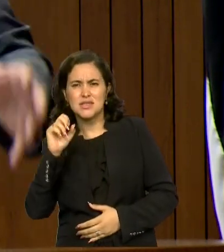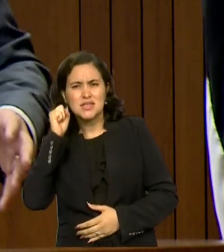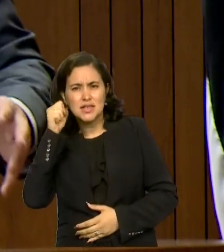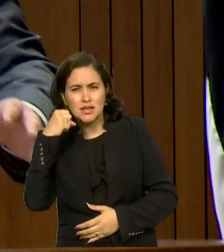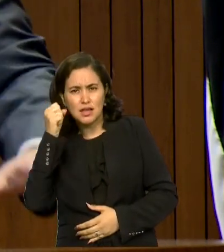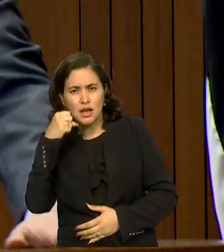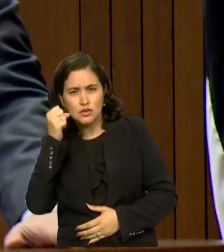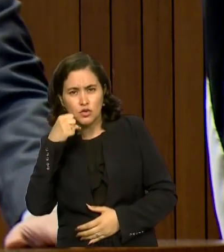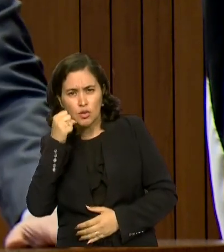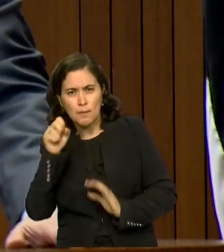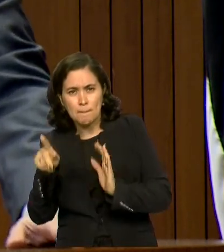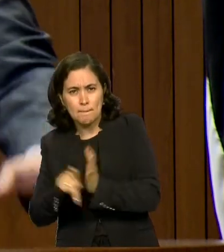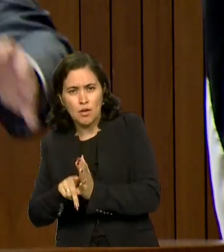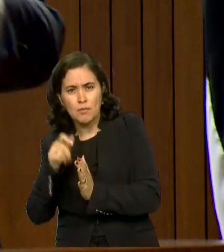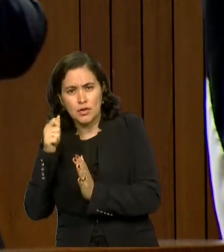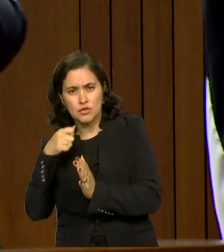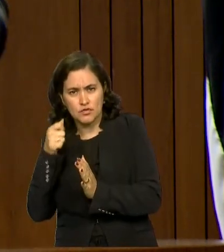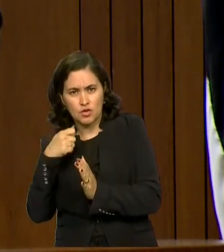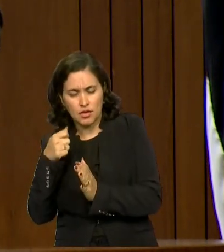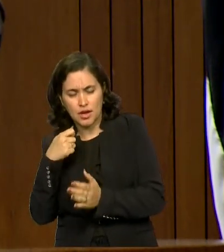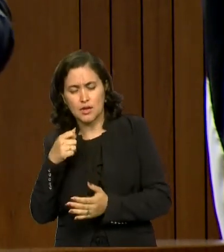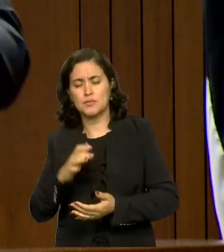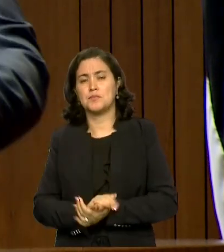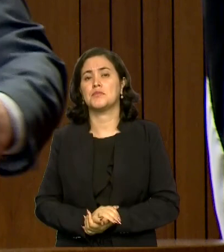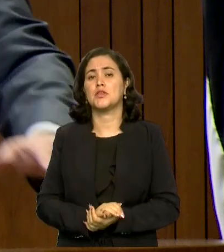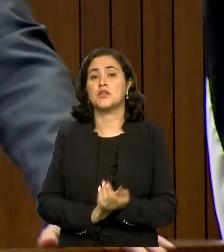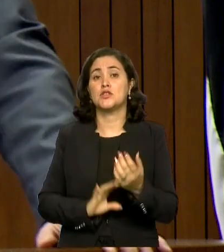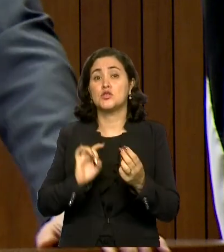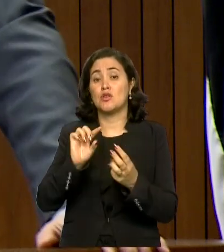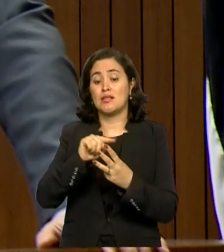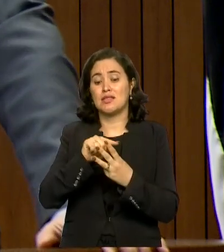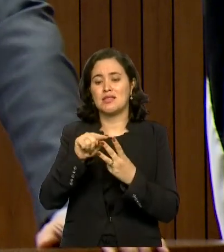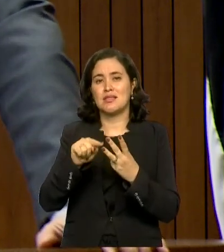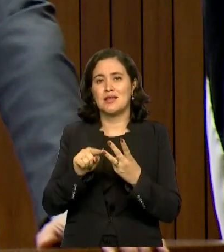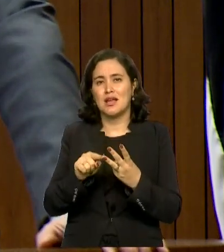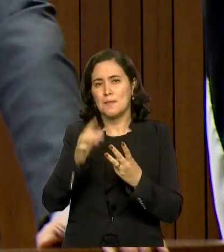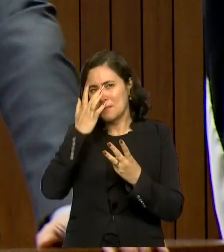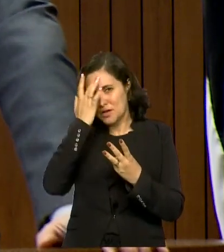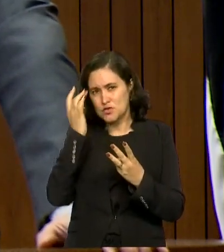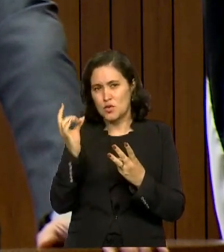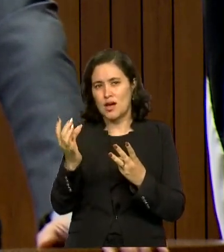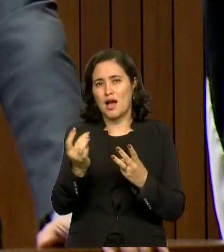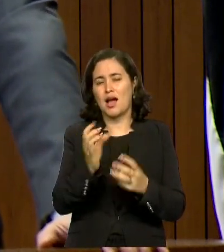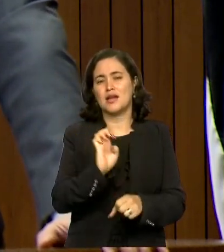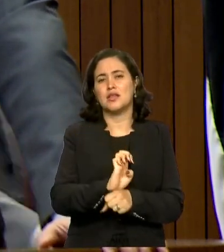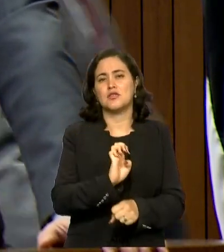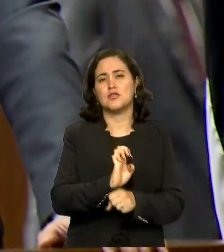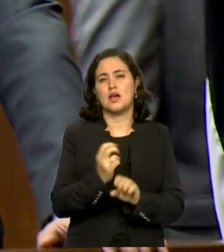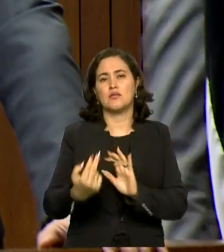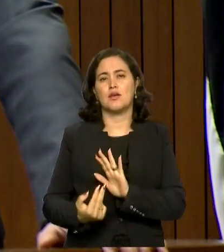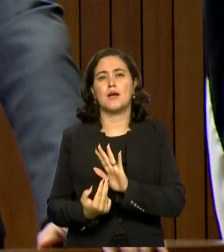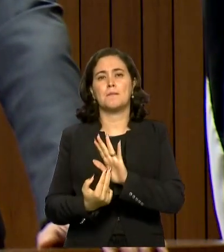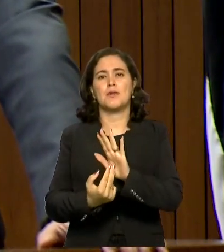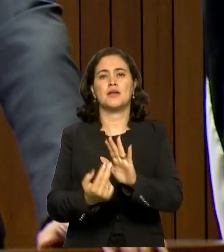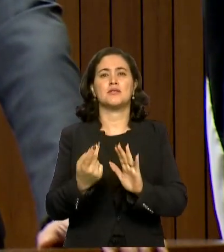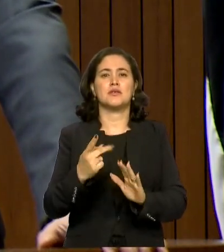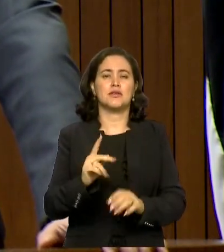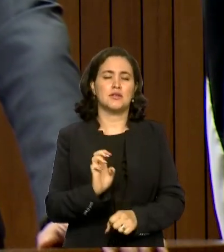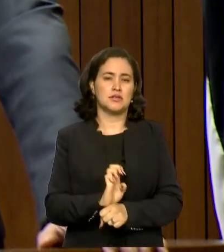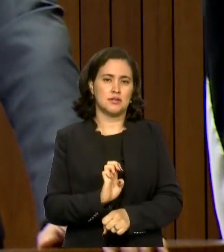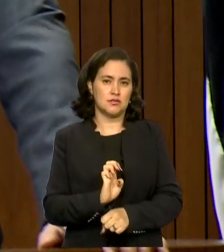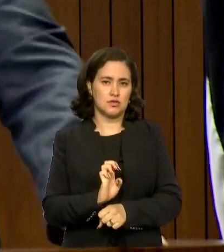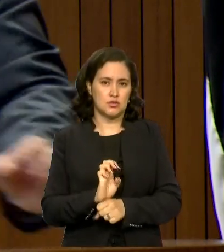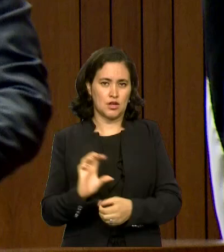da advocacia brasileira, onde há apenas 3 representantes de cada estado brasileiro que representa o seu estado no Conselho